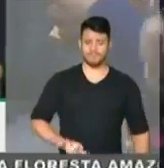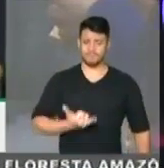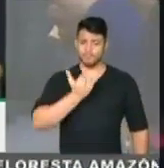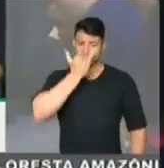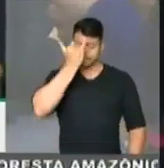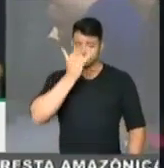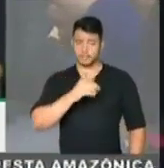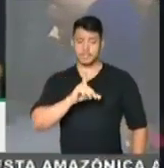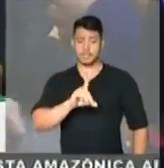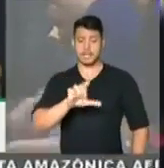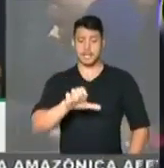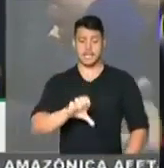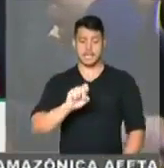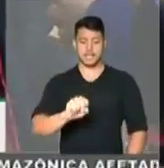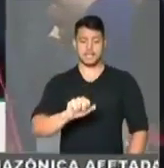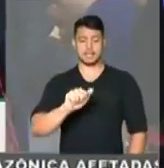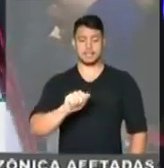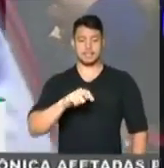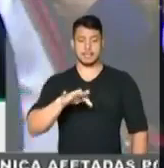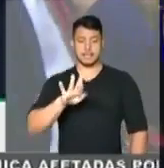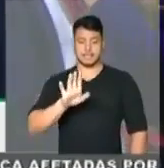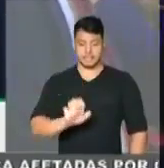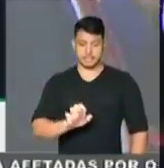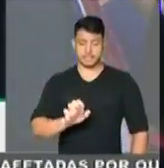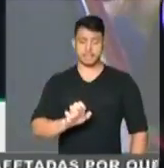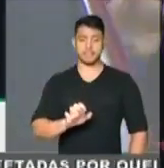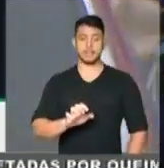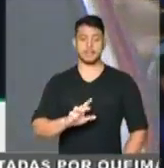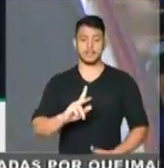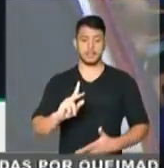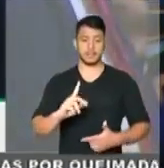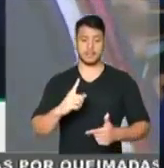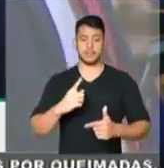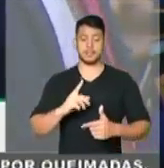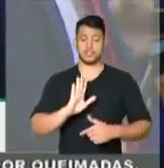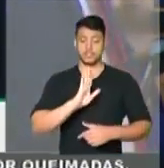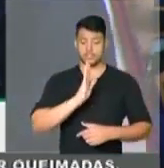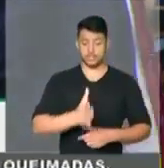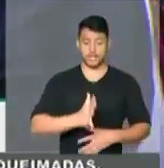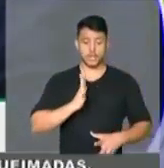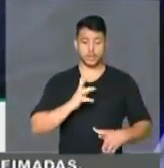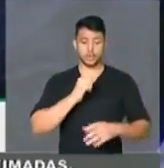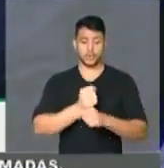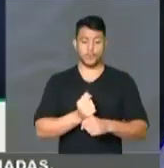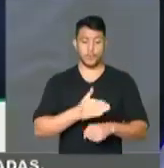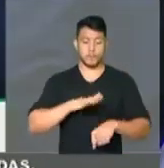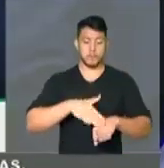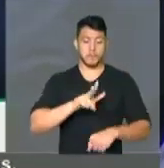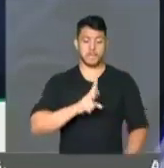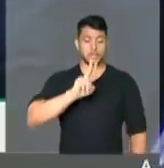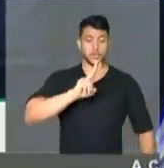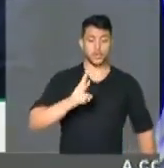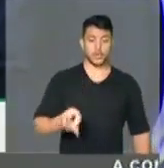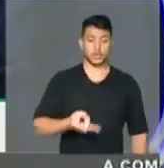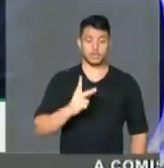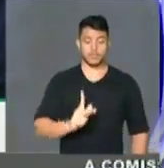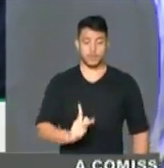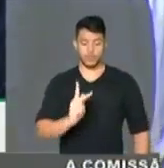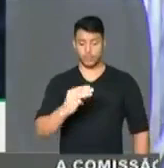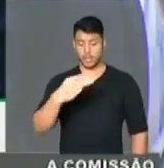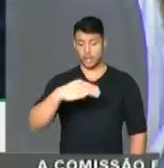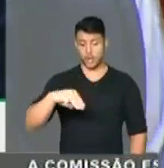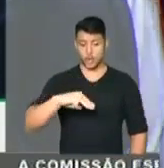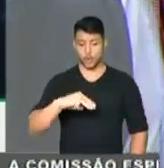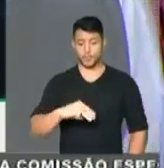mais de 2.200 quilômetros da costa nordestina, que precisa ser investigado, apurado, e está